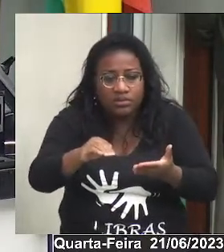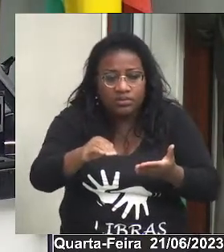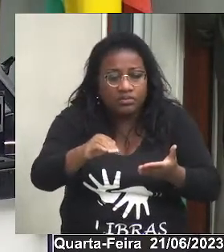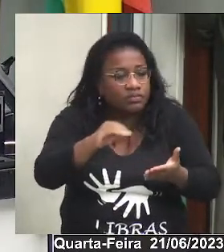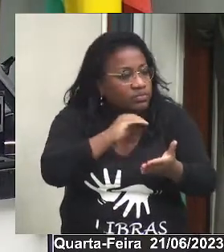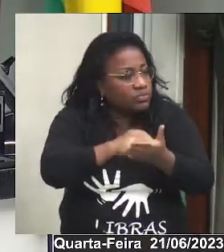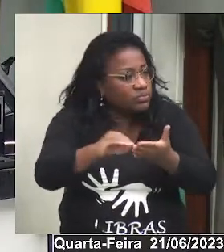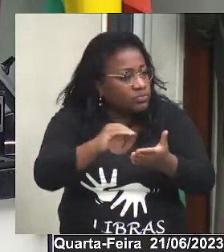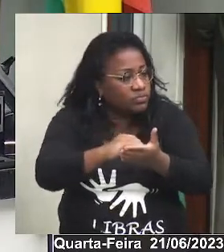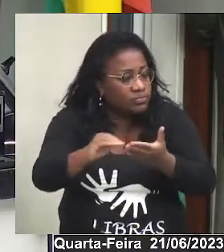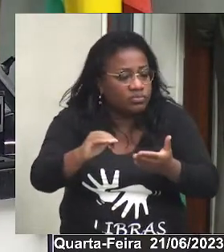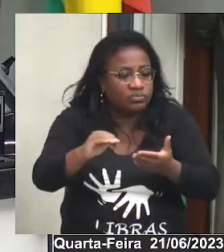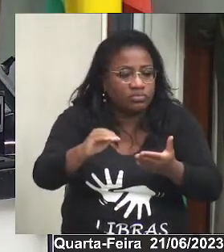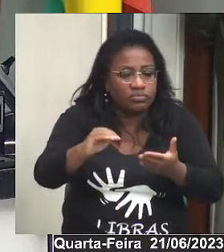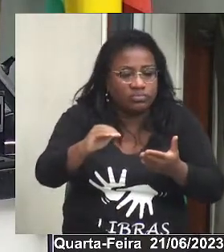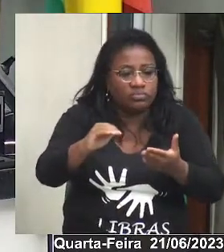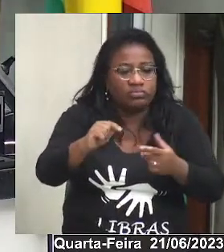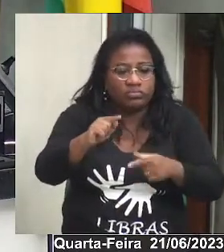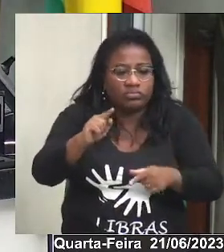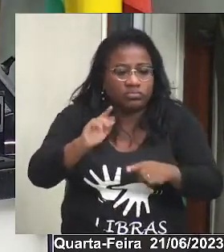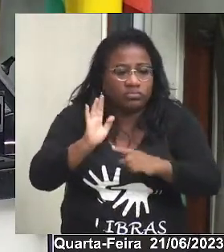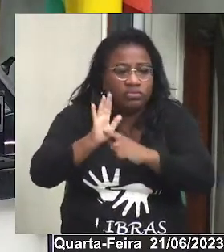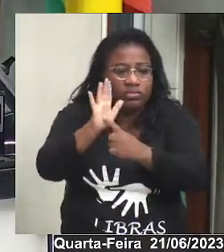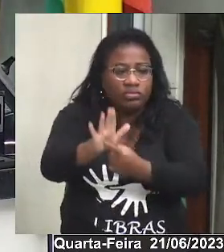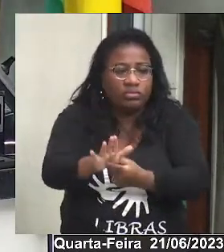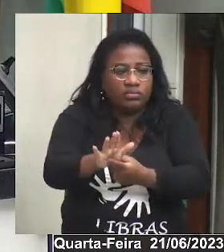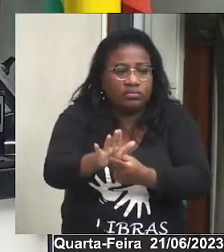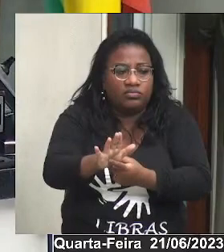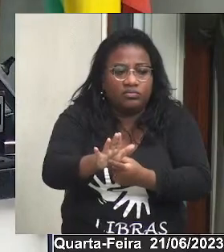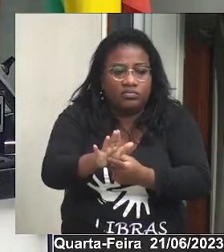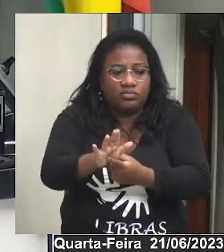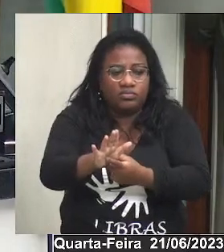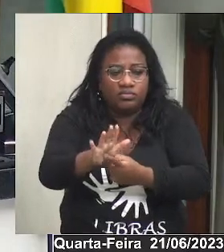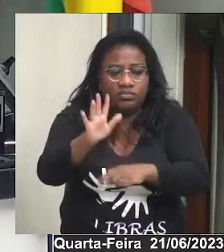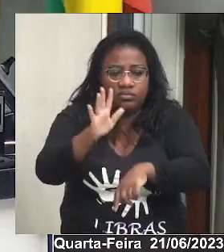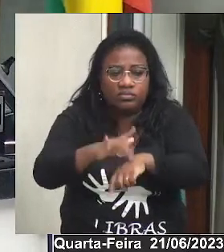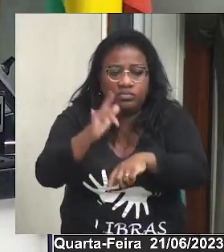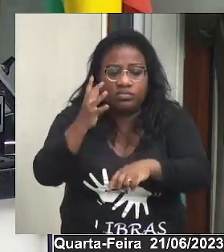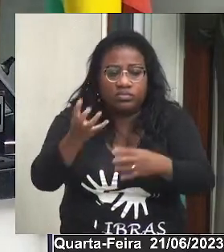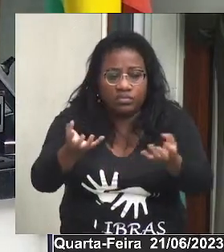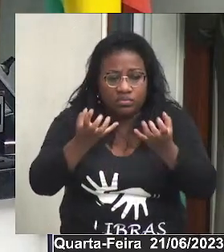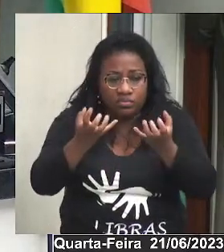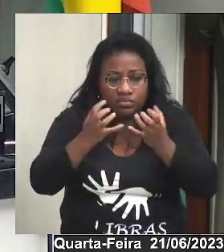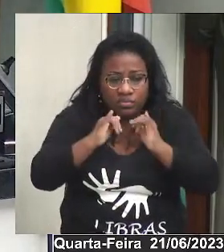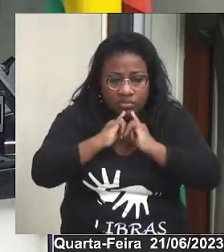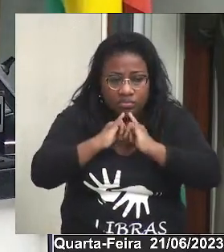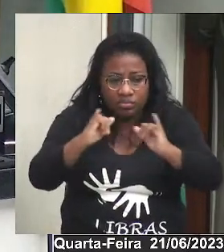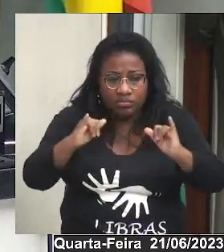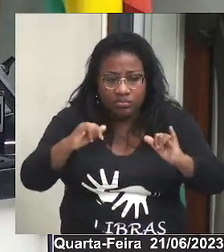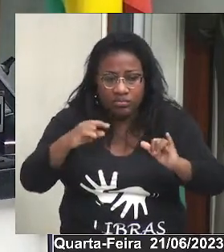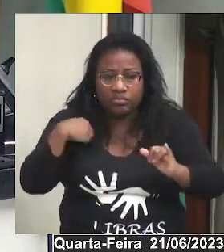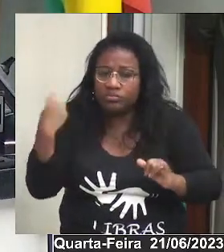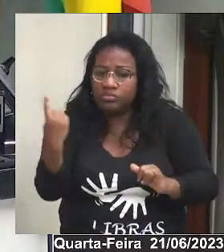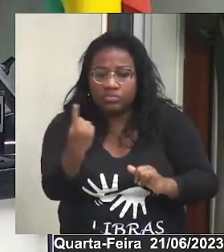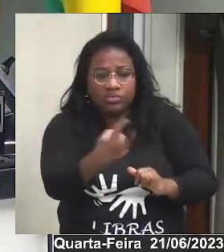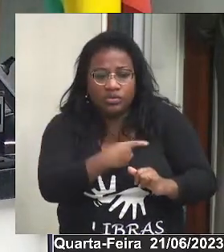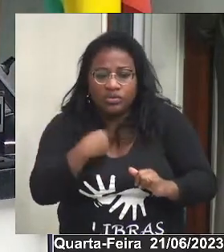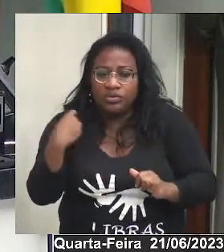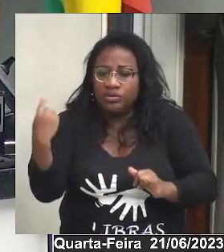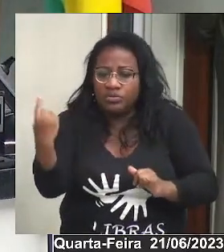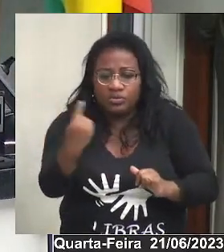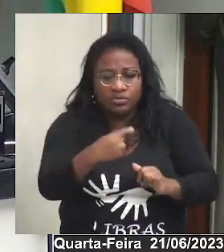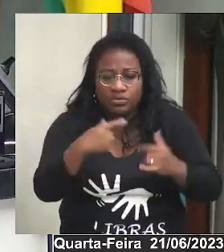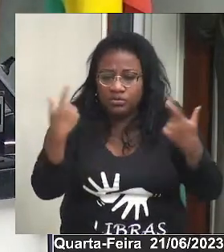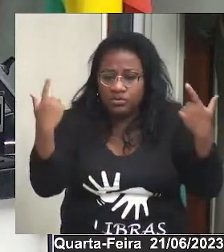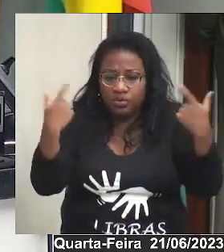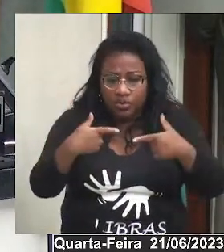tem que corrigir como ele fez e deu a palavra lá para os expositores. Que não vão mexer com ninguém. E quero dizer a vocês que nós, nenhum vereadores